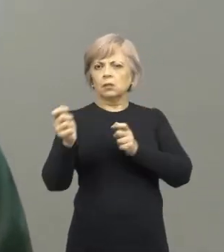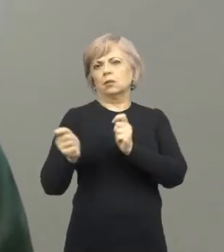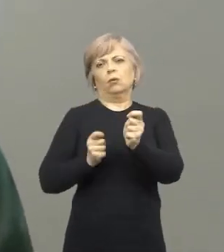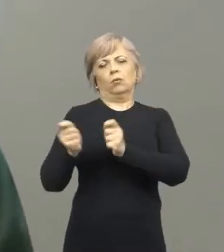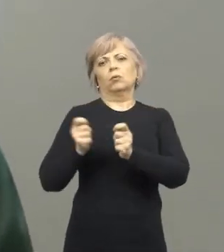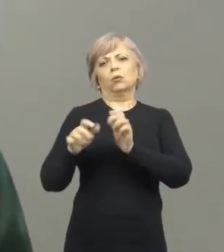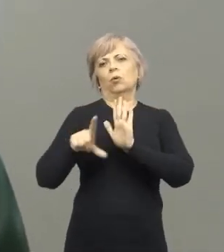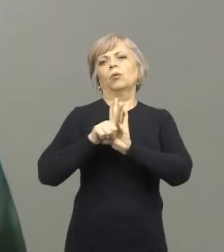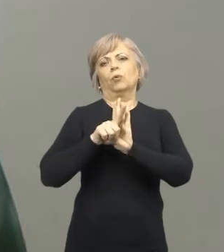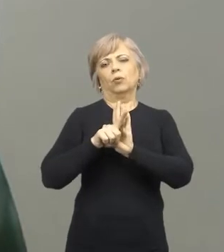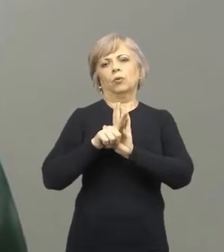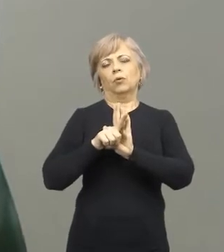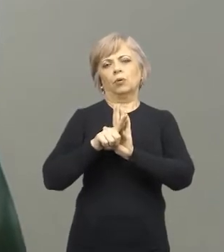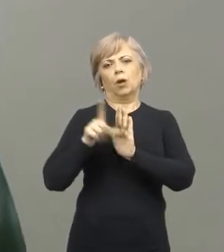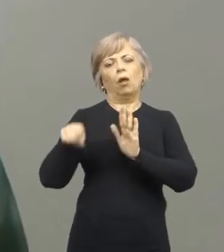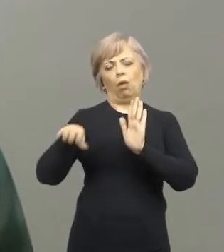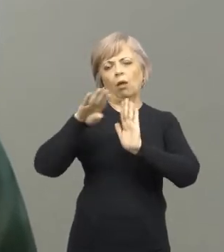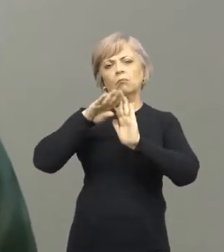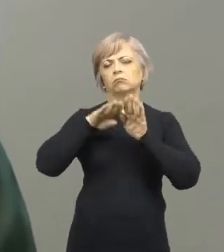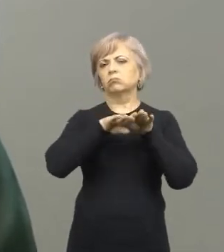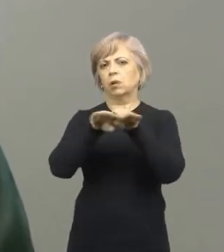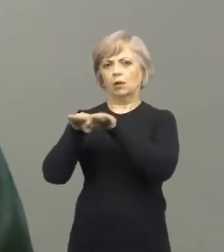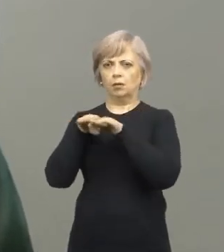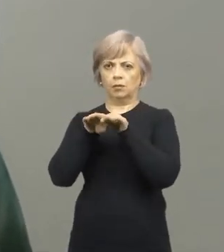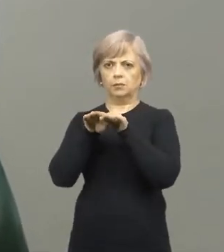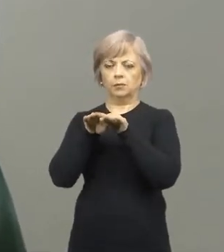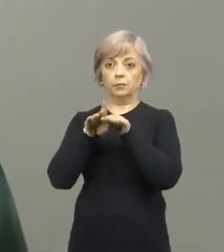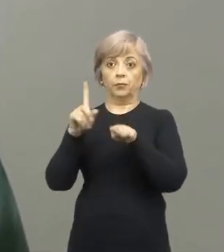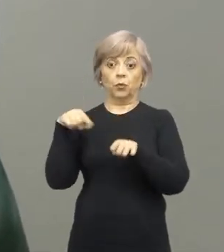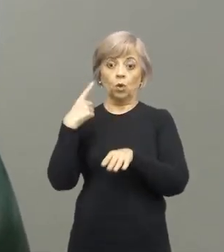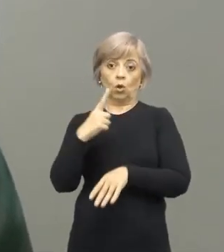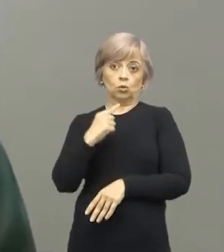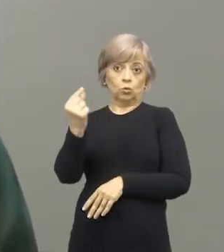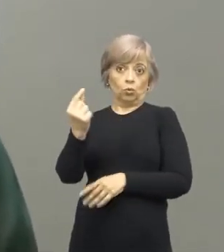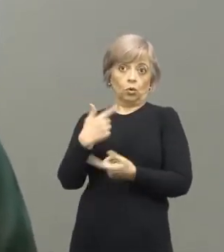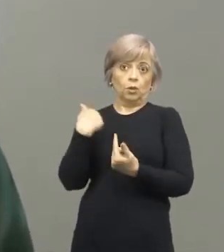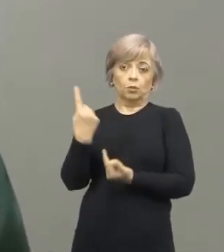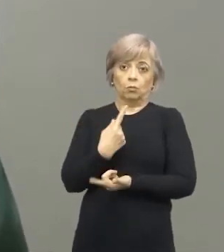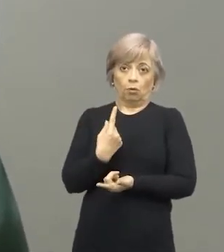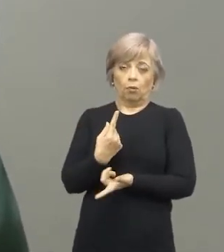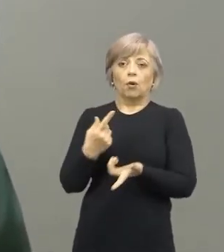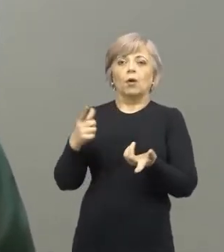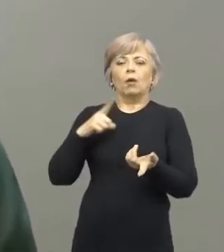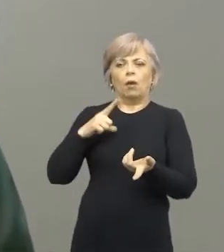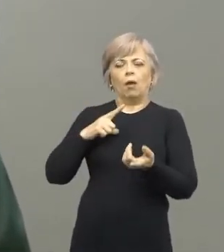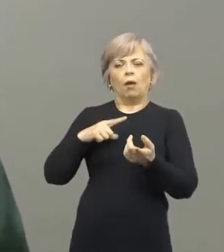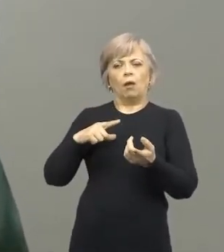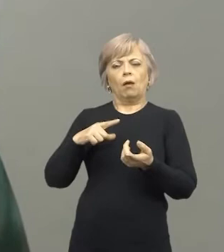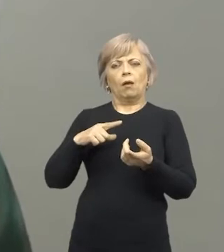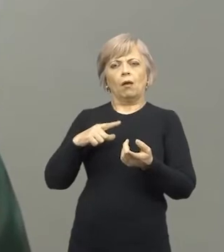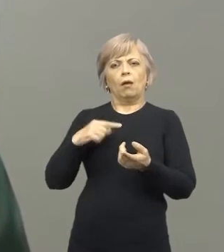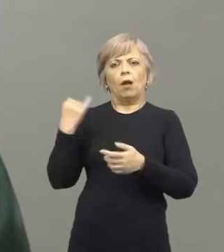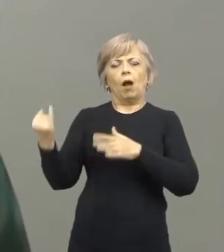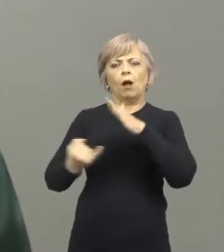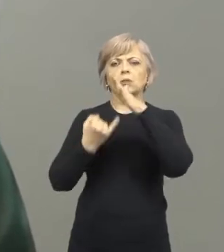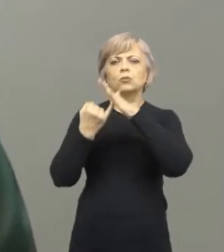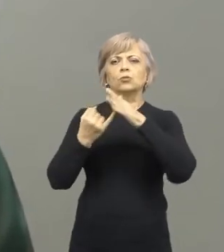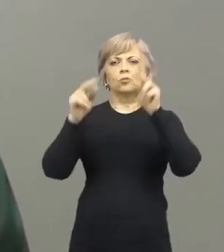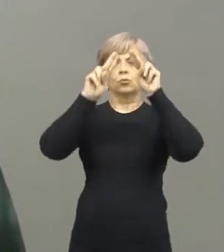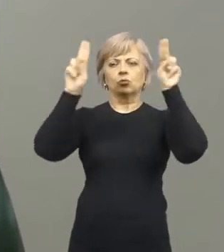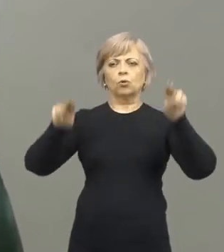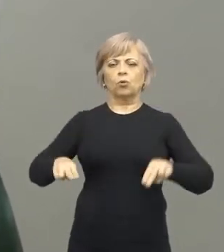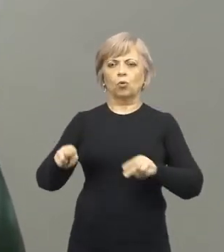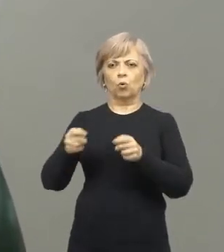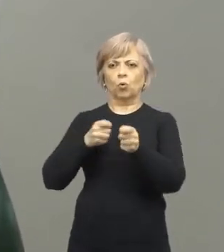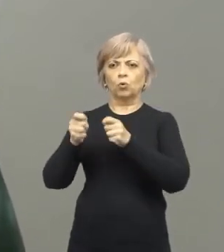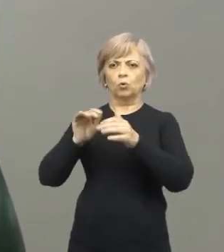Isso é um padrão em toda democracia. Nós fomos escolhidos como a instituição que fará esse controle externo, isso desde a